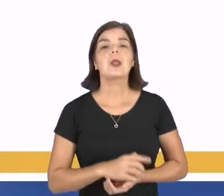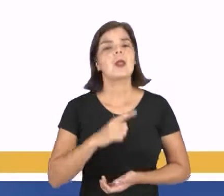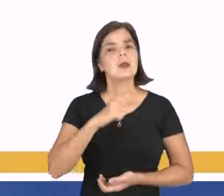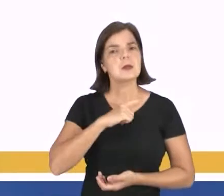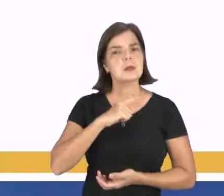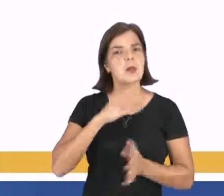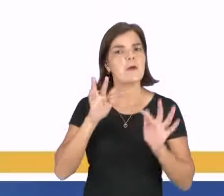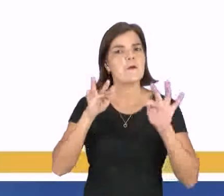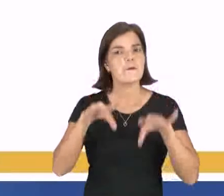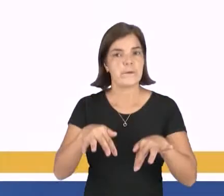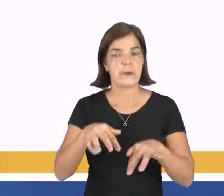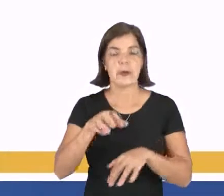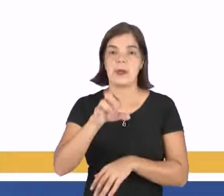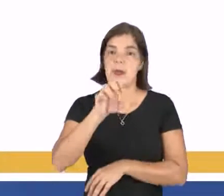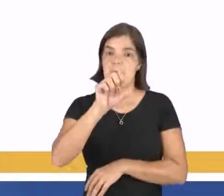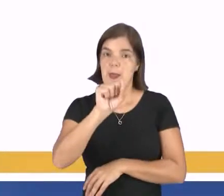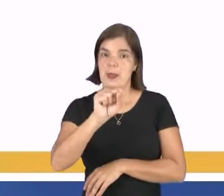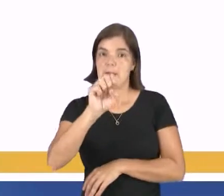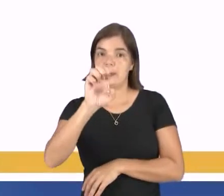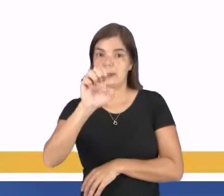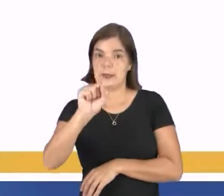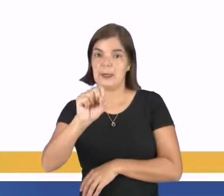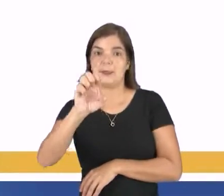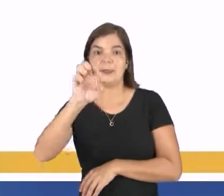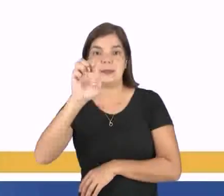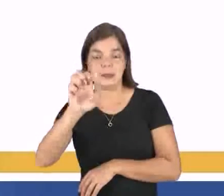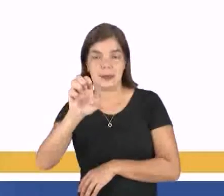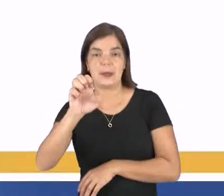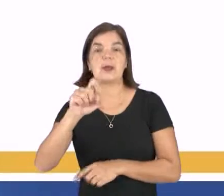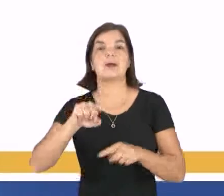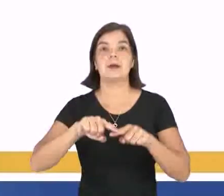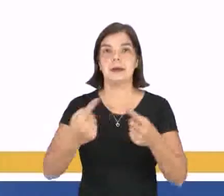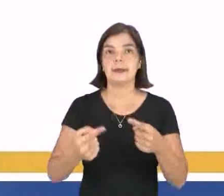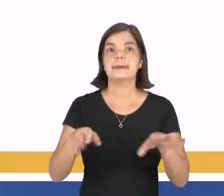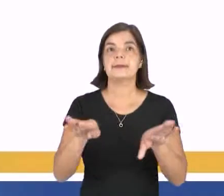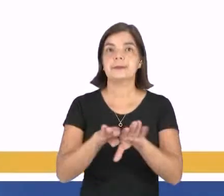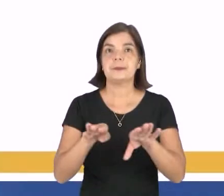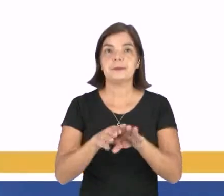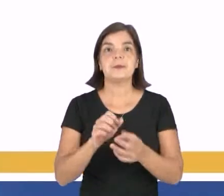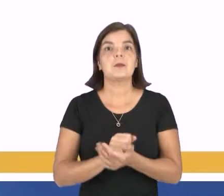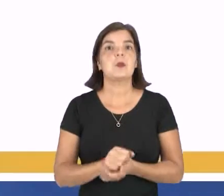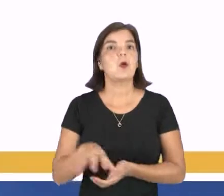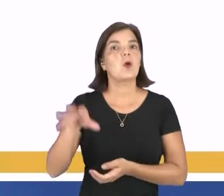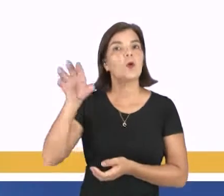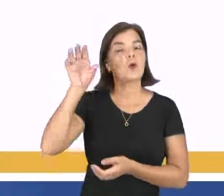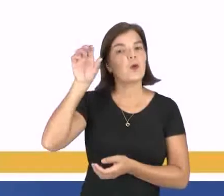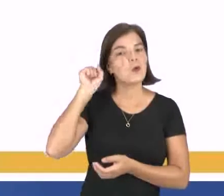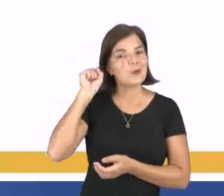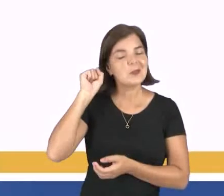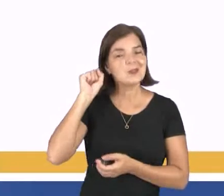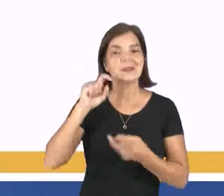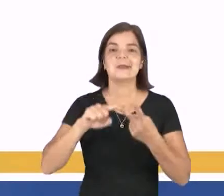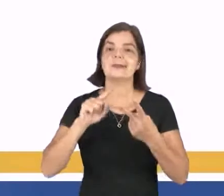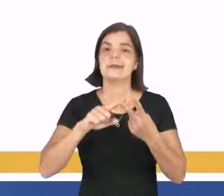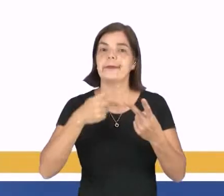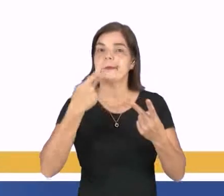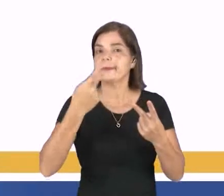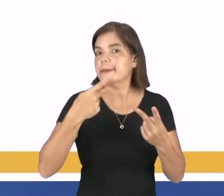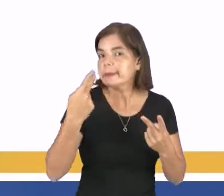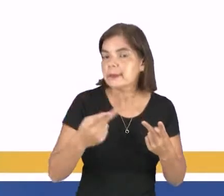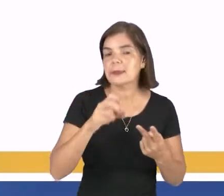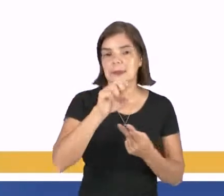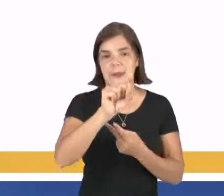tem a terminação SS Ouvisse se buscasse então ele tem essa desinência tá